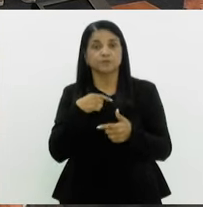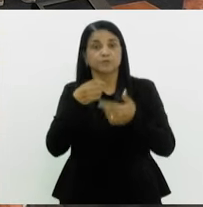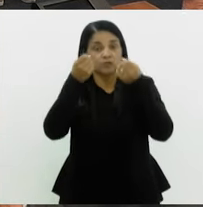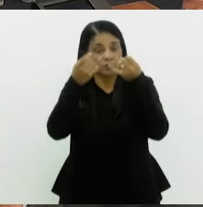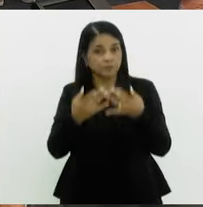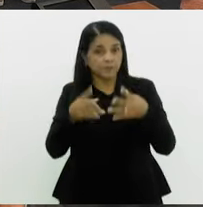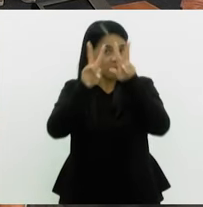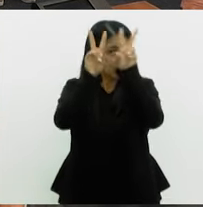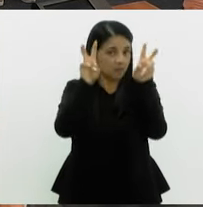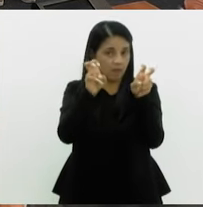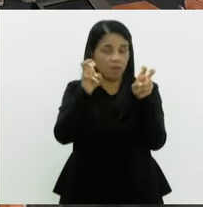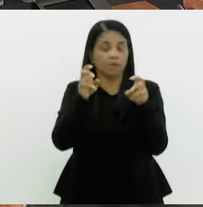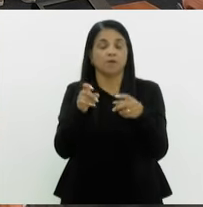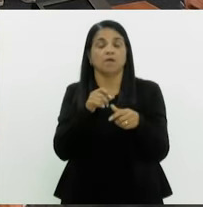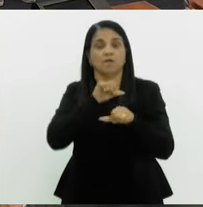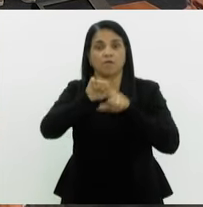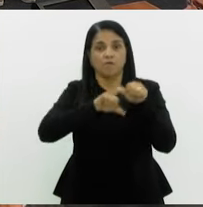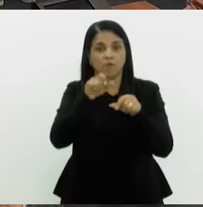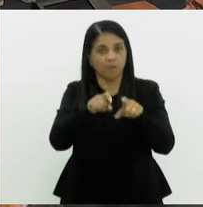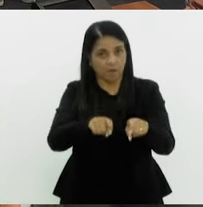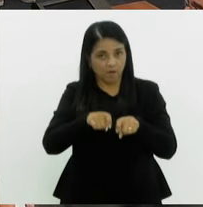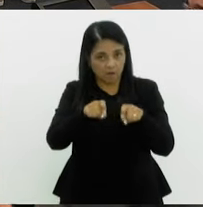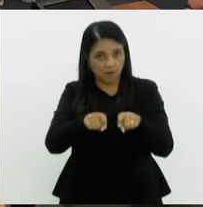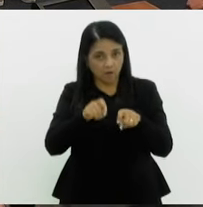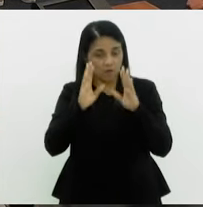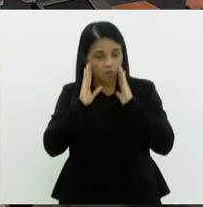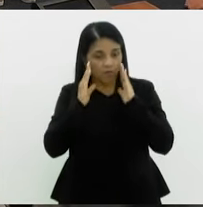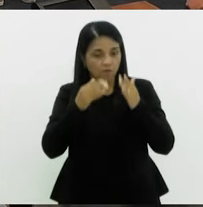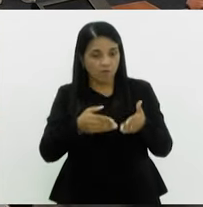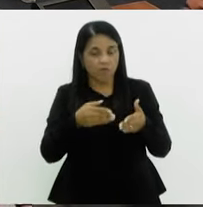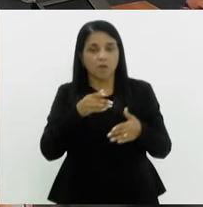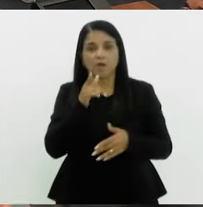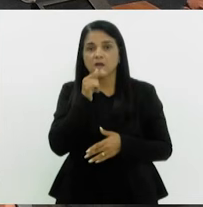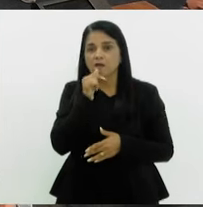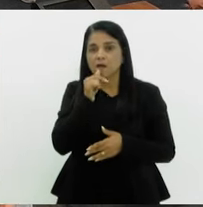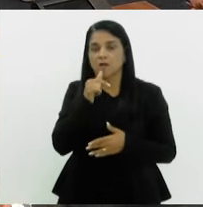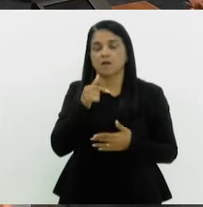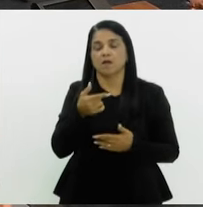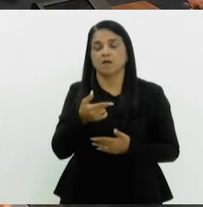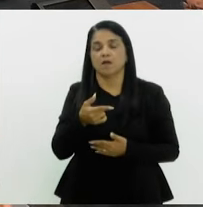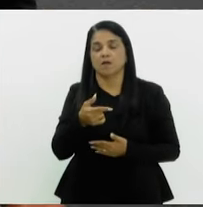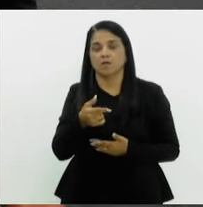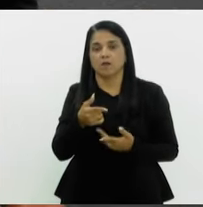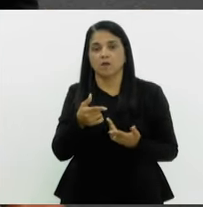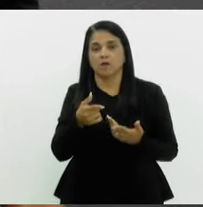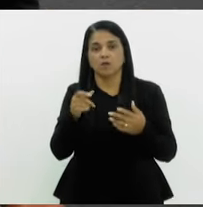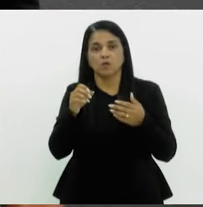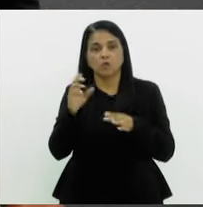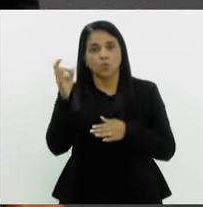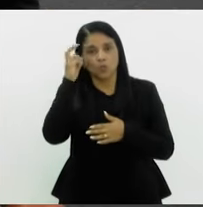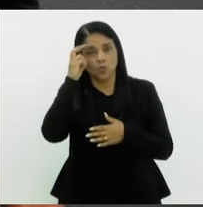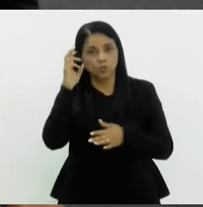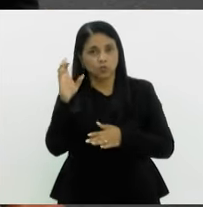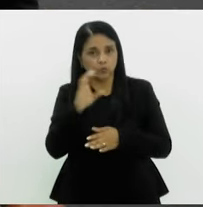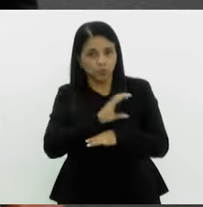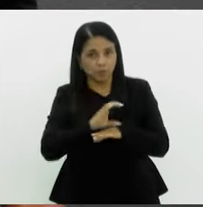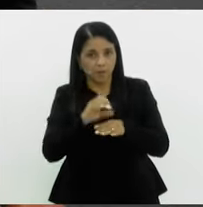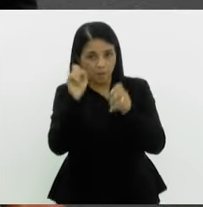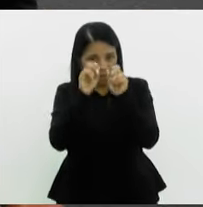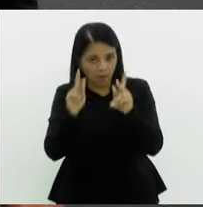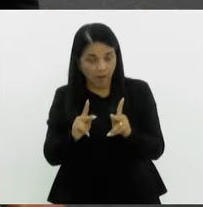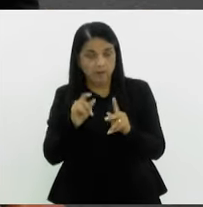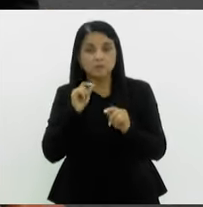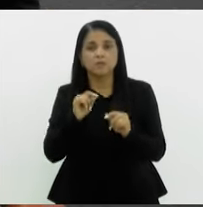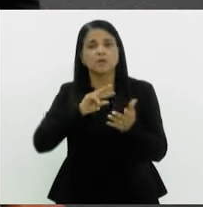com esse enfoque da agroecologia e da cultura de paz, a gente está falando de um país mais